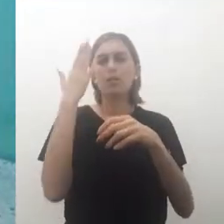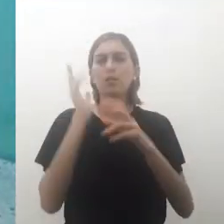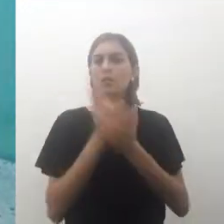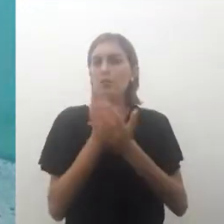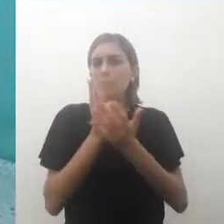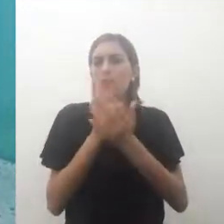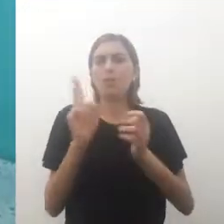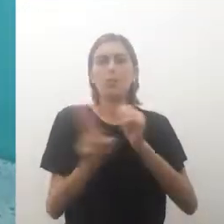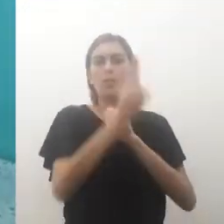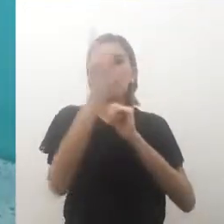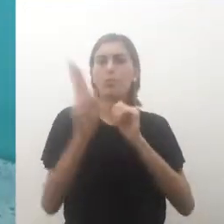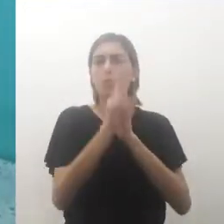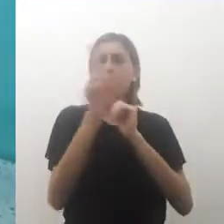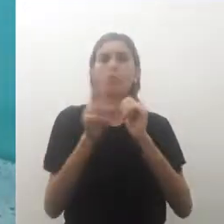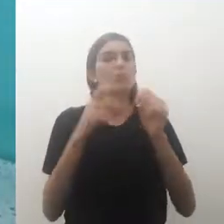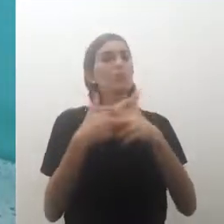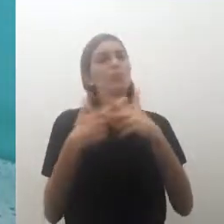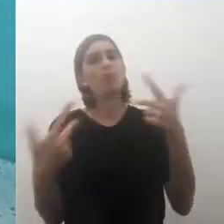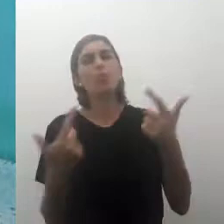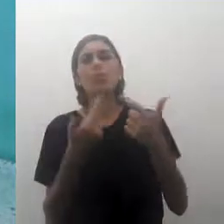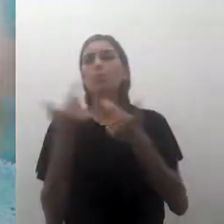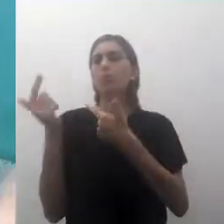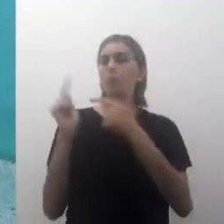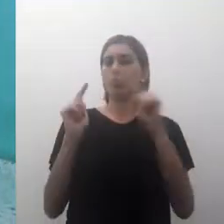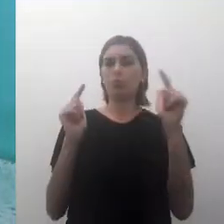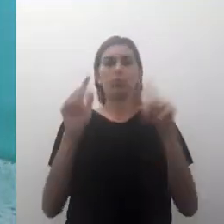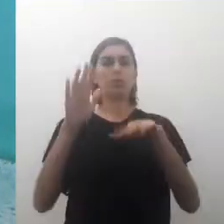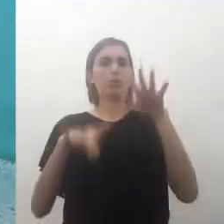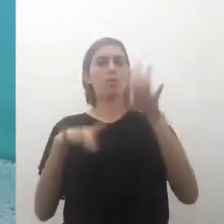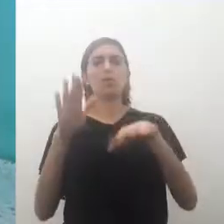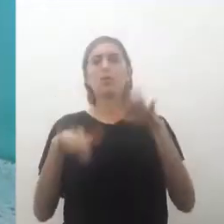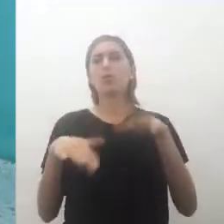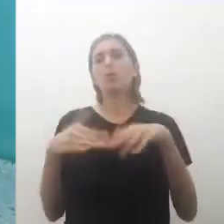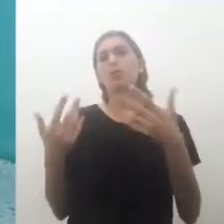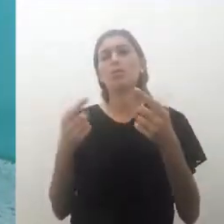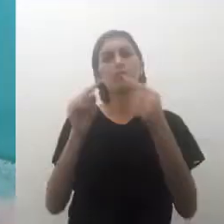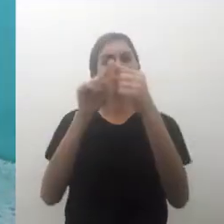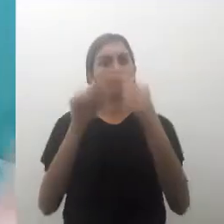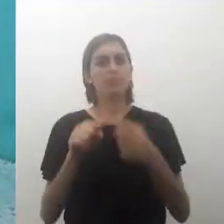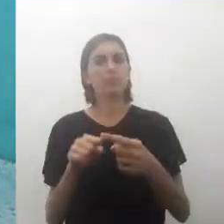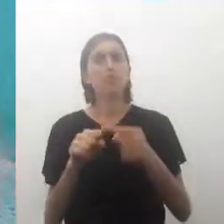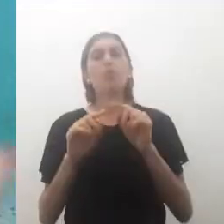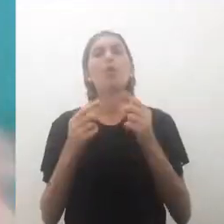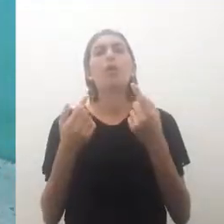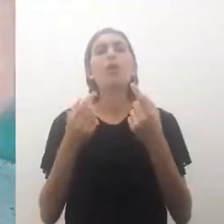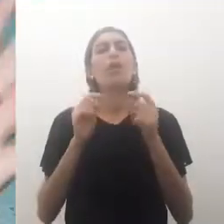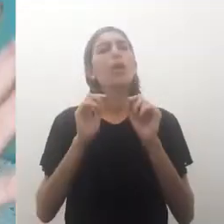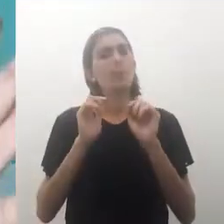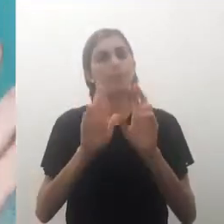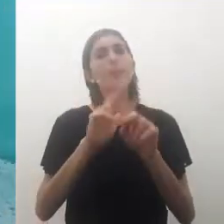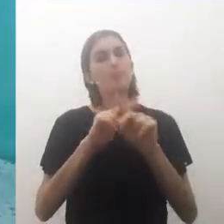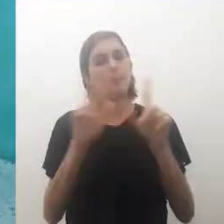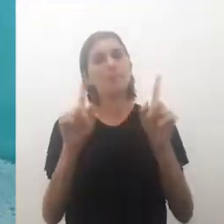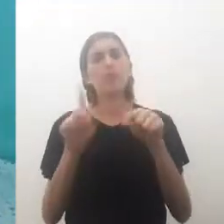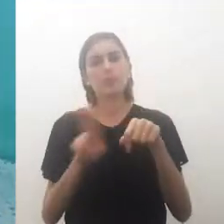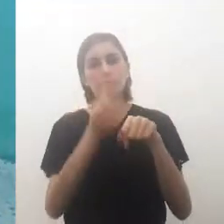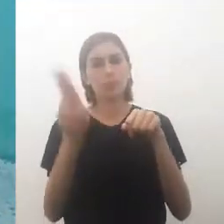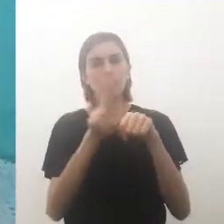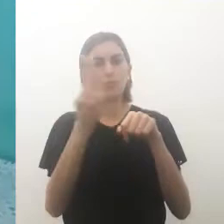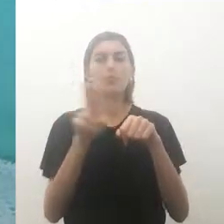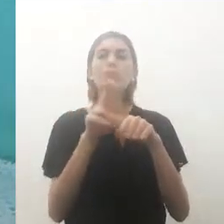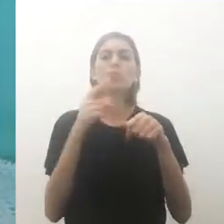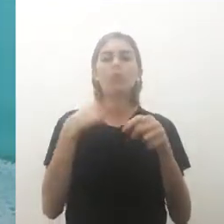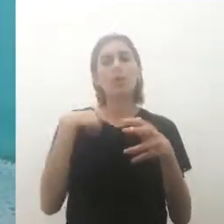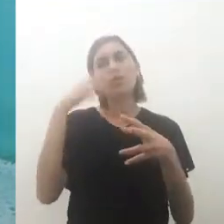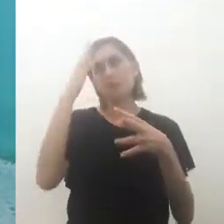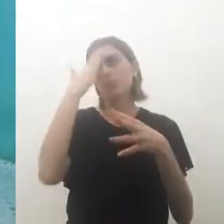cotidiano e a gente sempre usa para uma coisa ou outra, às vezes de forma até inadequada ou equivocada, mas a gente usa. Então